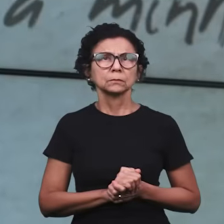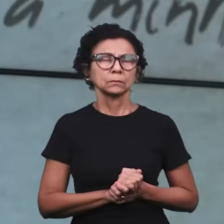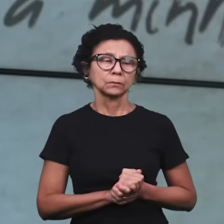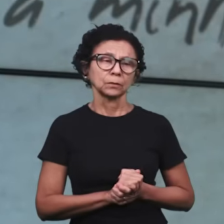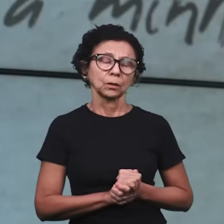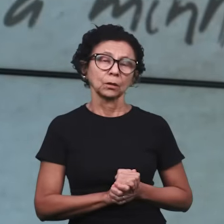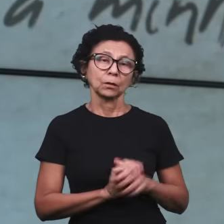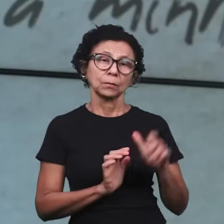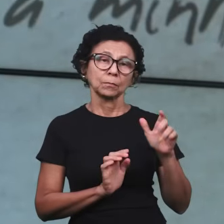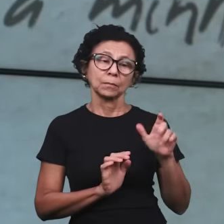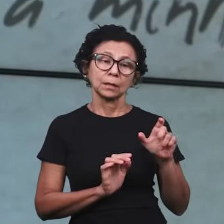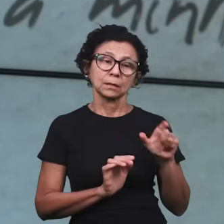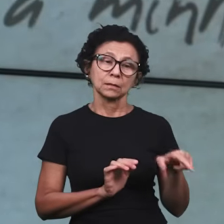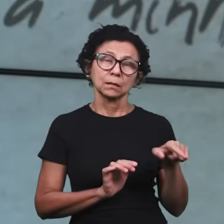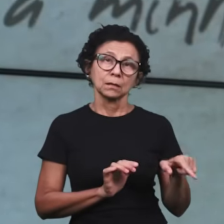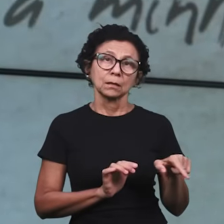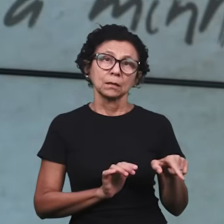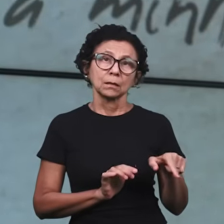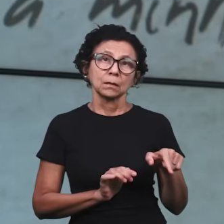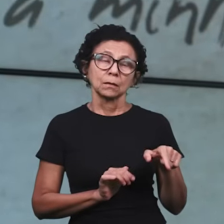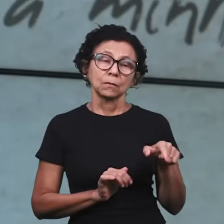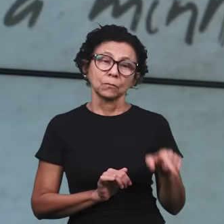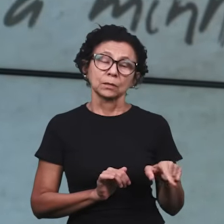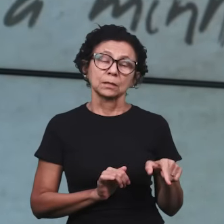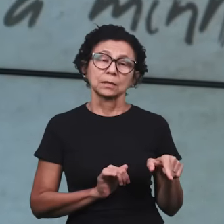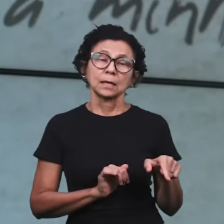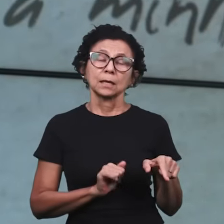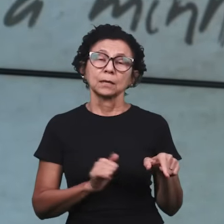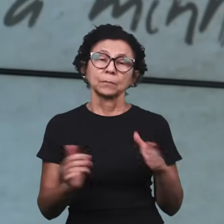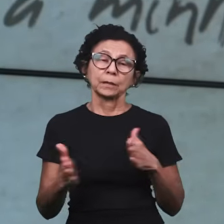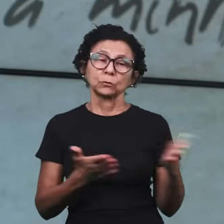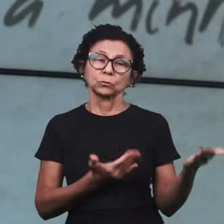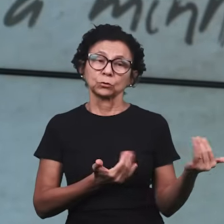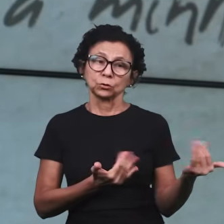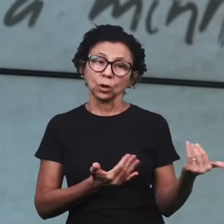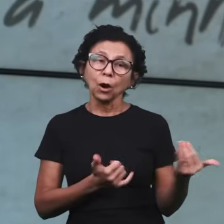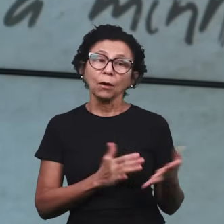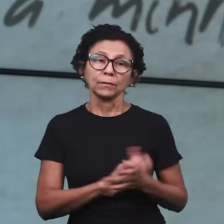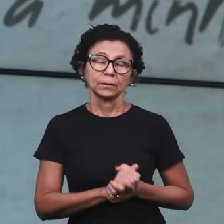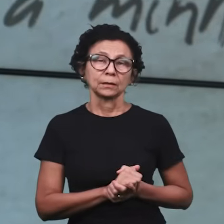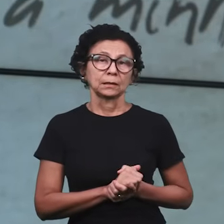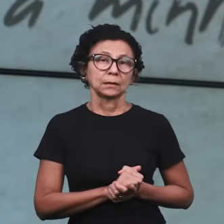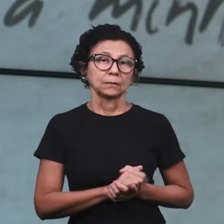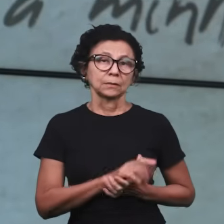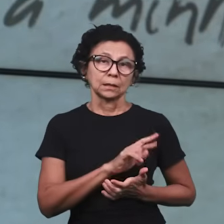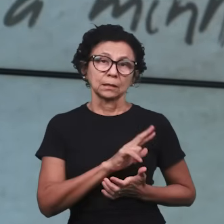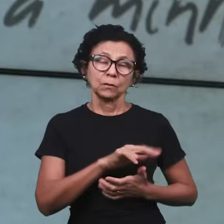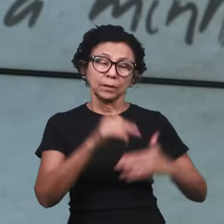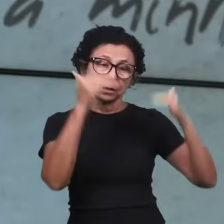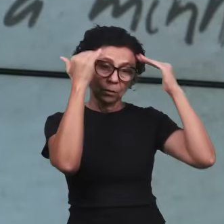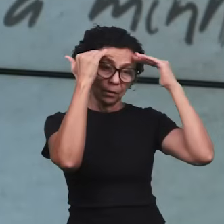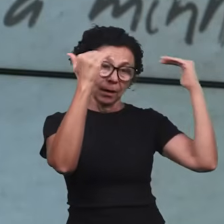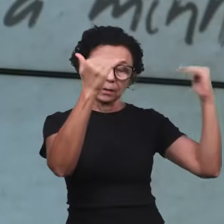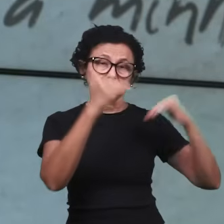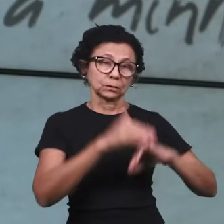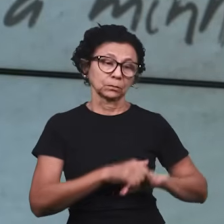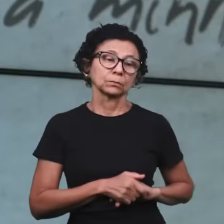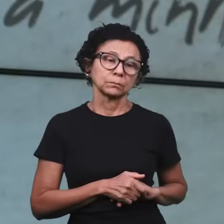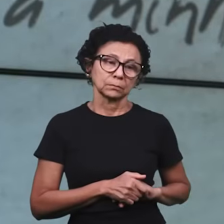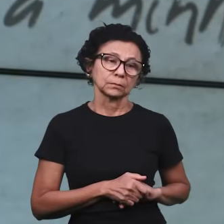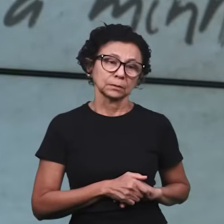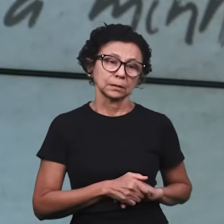Você foi desleal com a mulher da tua juventude. Então, pastor Marcelo e pastor Guilherme, acho que desses mistérios que nós começamos